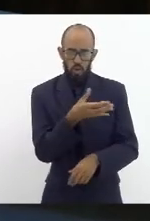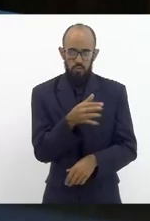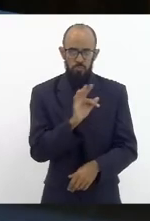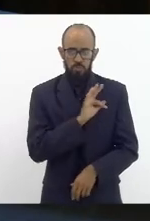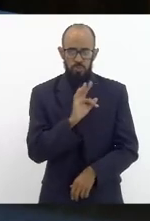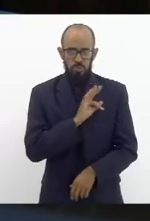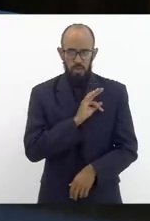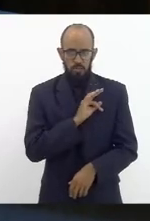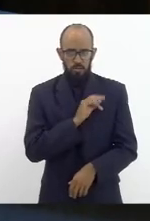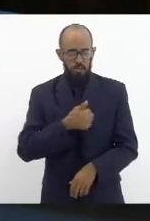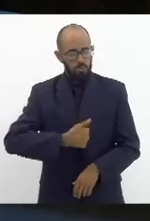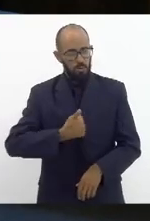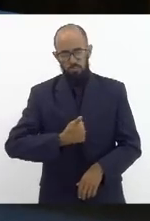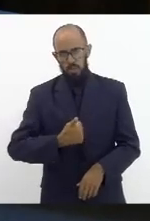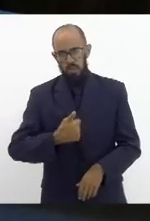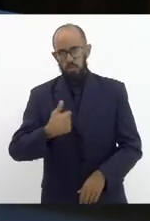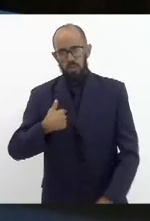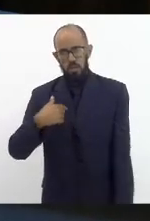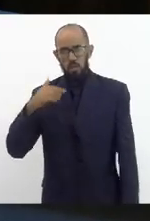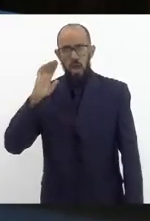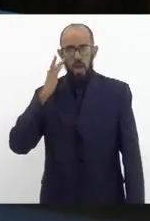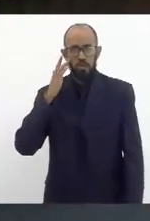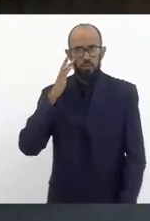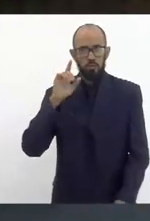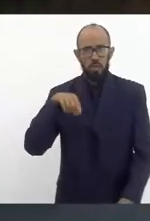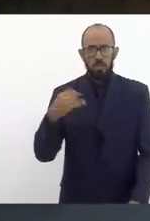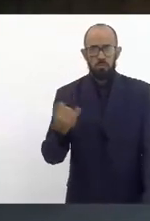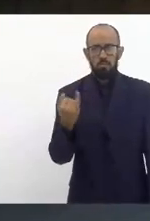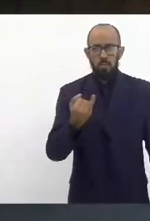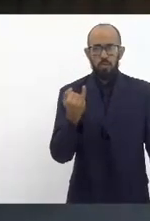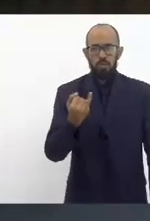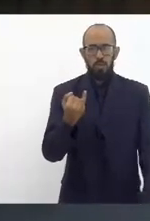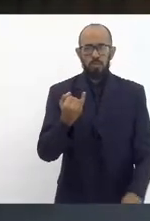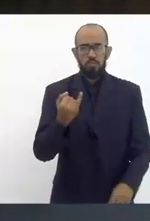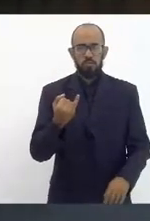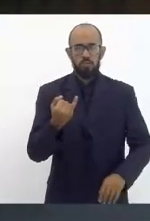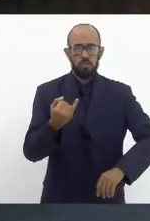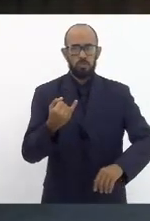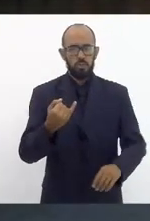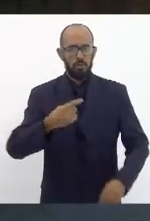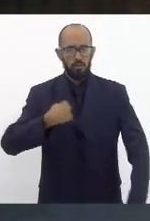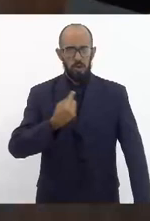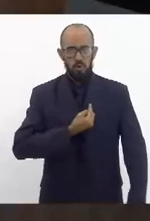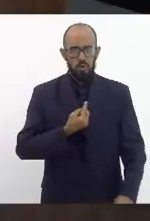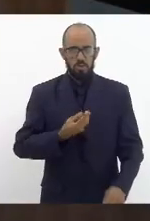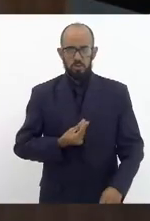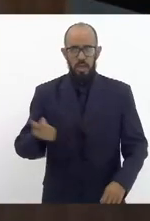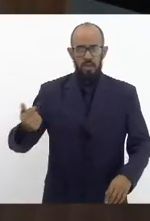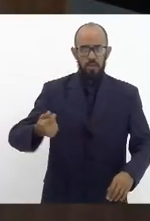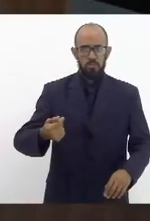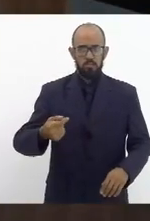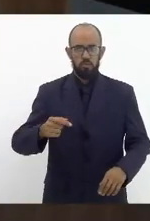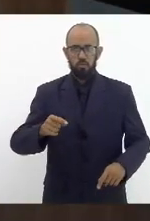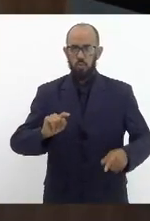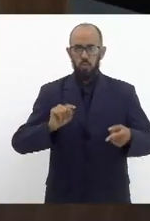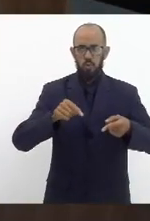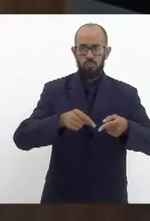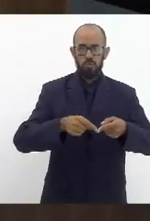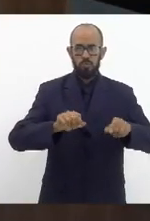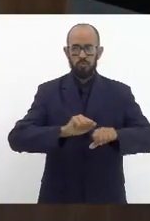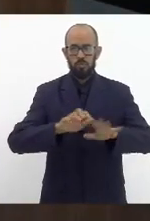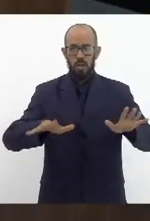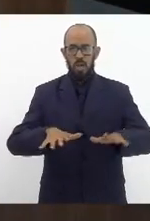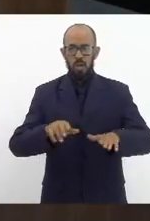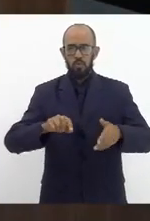Esse é o primeiro ponto que eu acho que é fundamental que a gente saia daqui de forma objetiva com esse